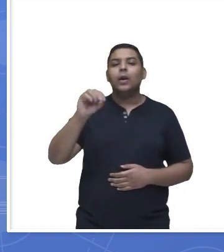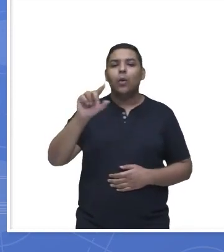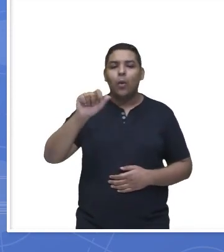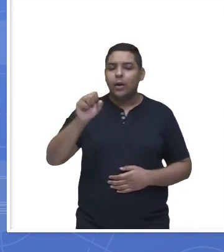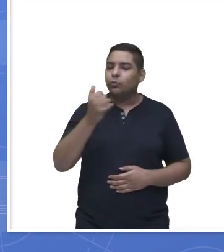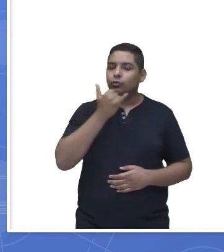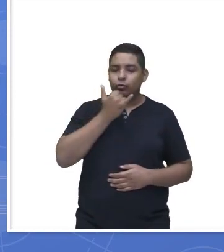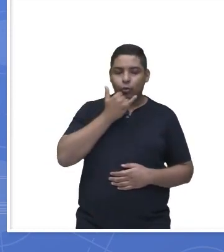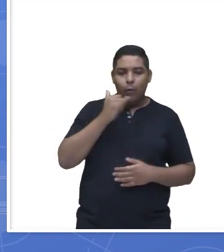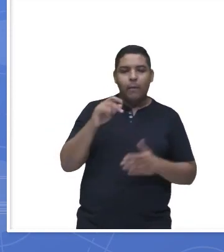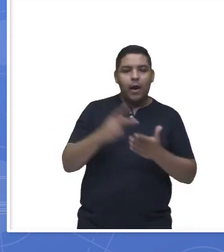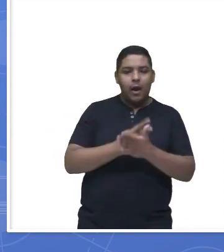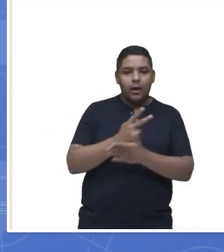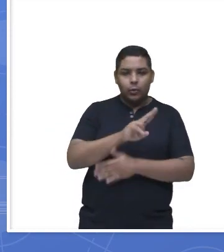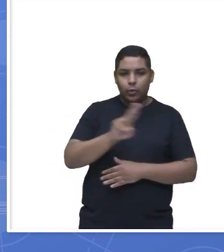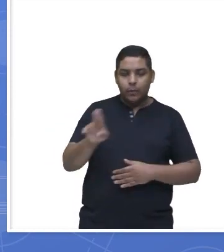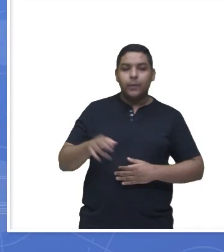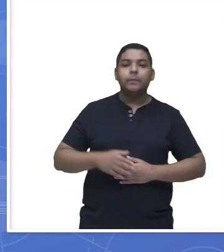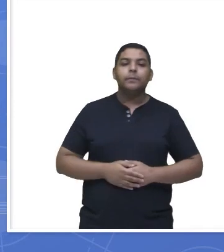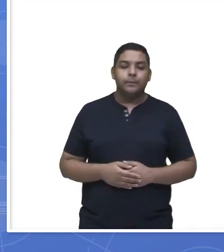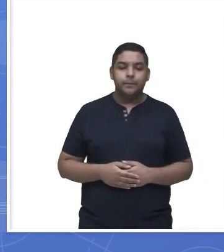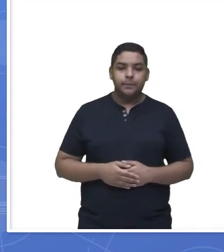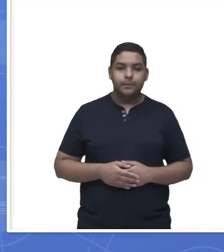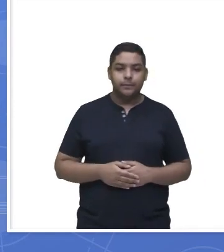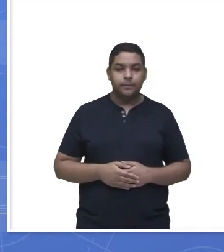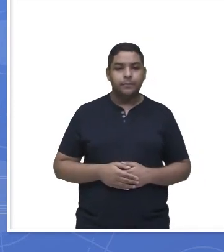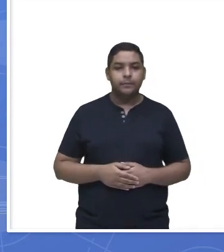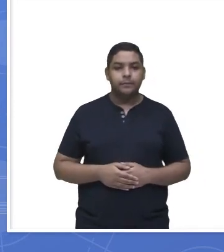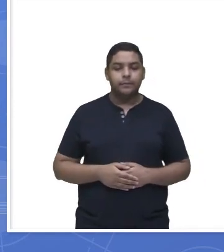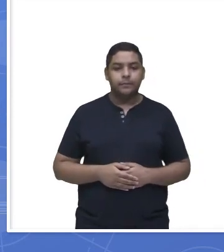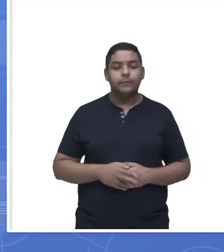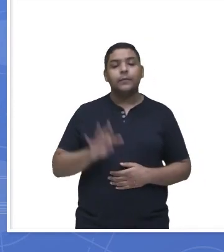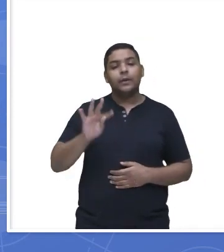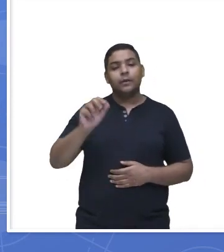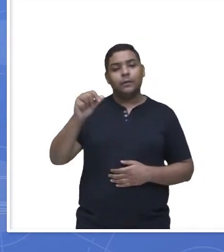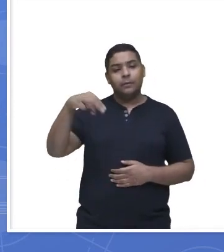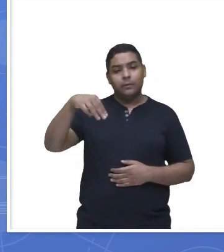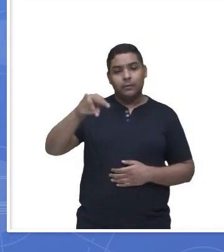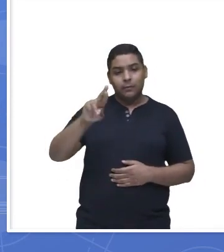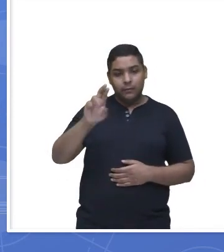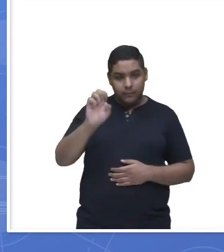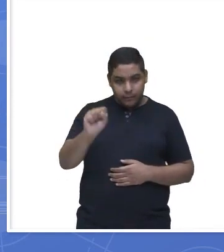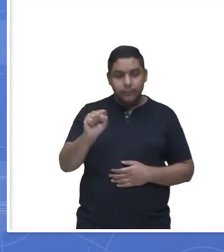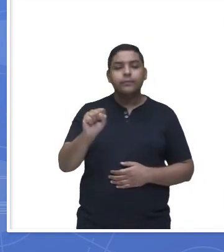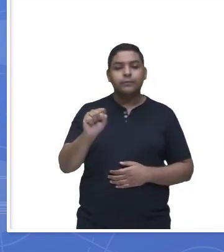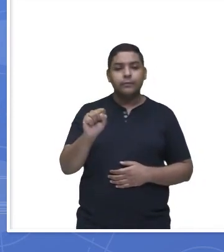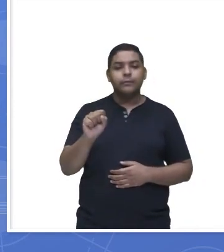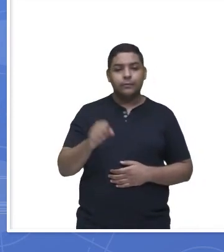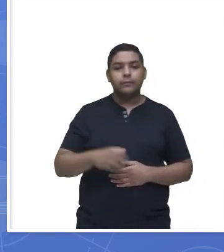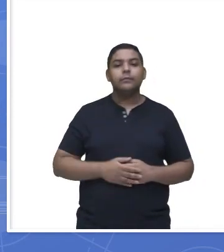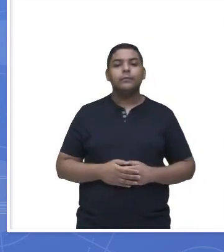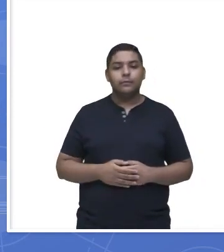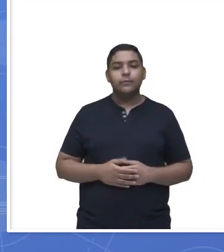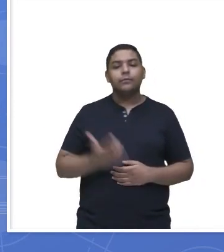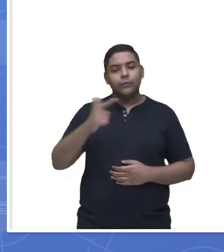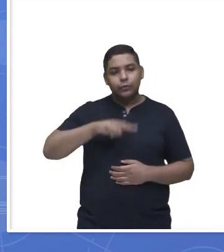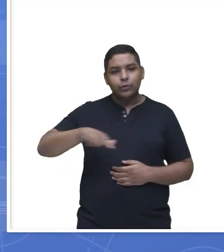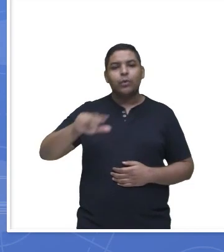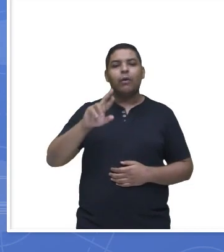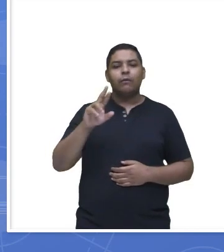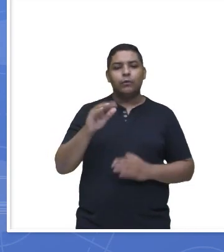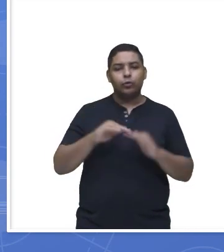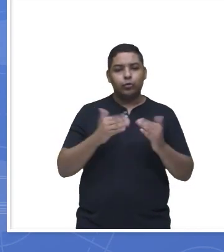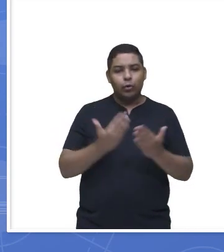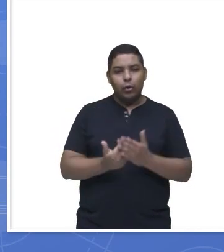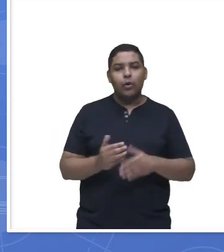Nicolas. Nicolas também na letra A. Aí a gente tem também a Tamires, lá da escola Raimundo Gomes Nogueira, marcando presença novamente.